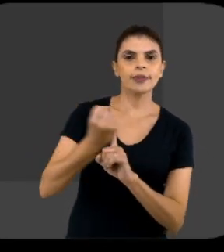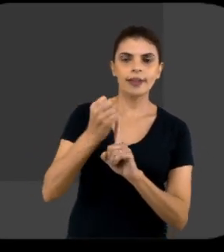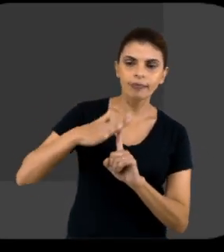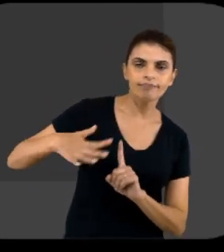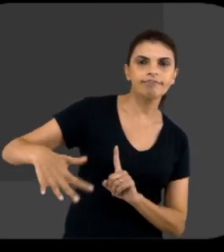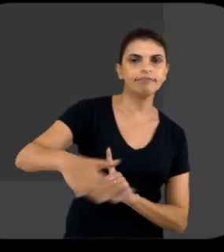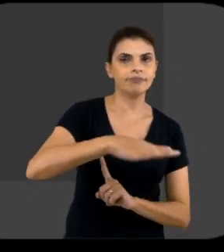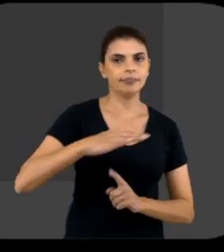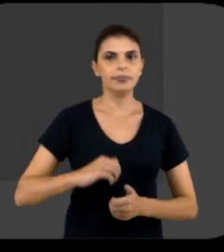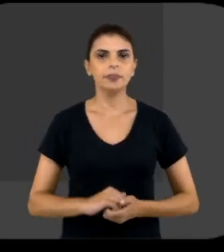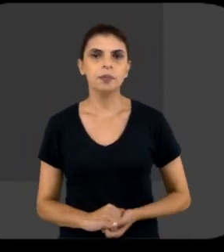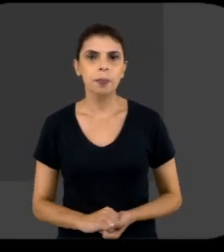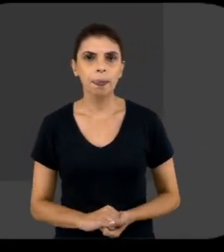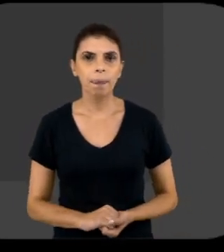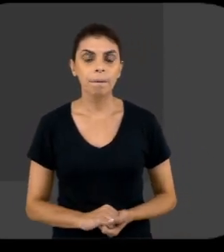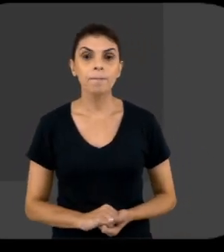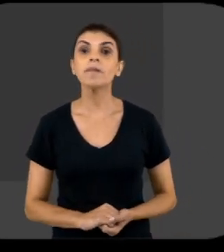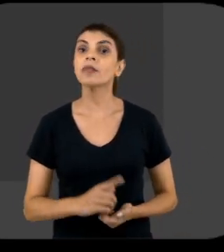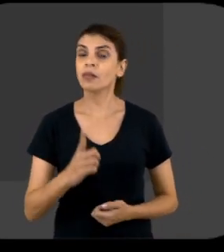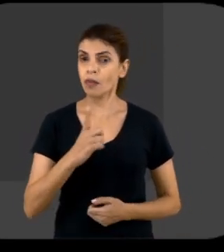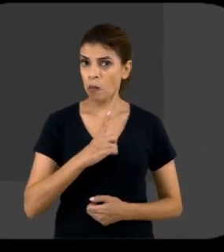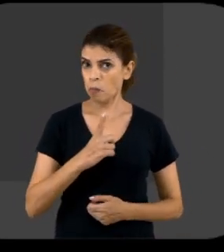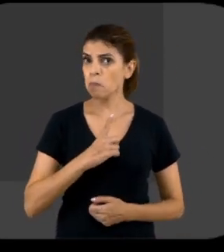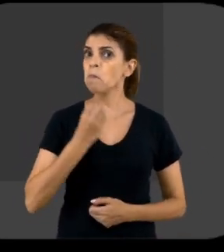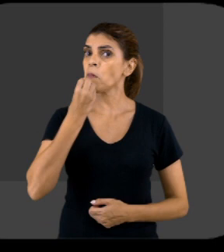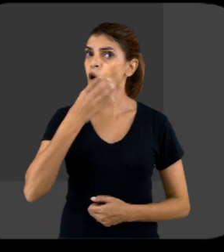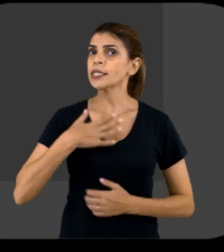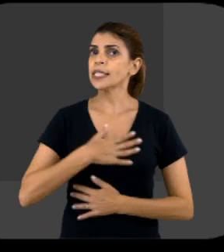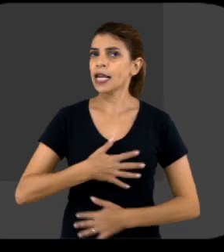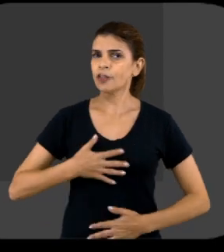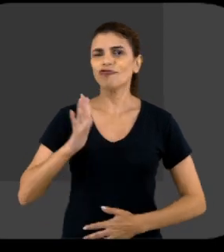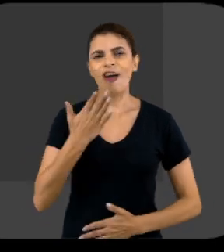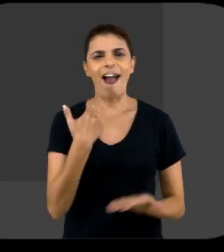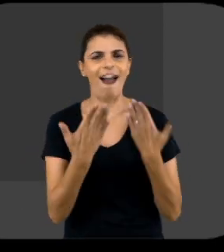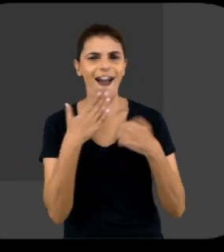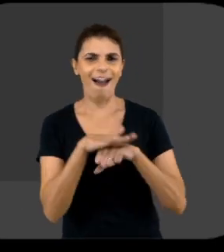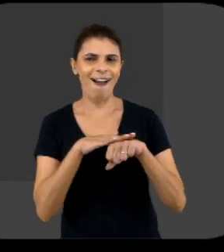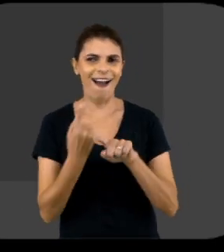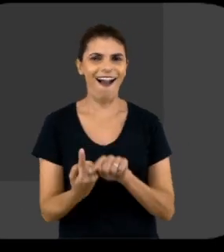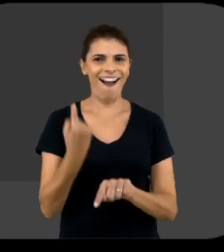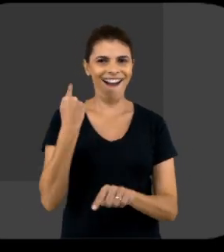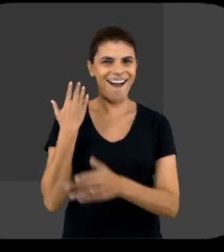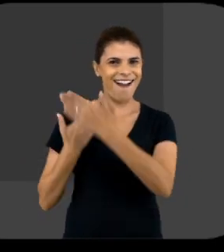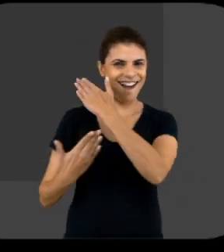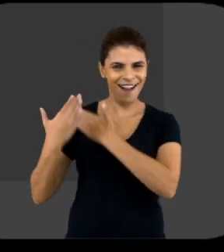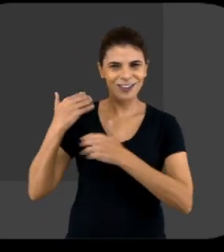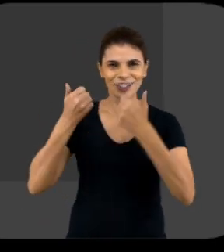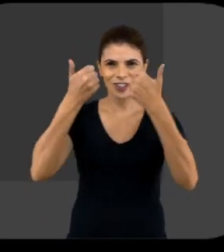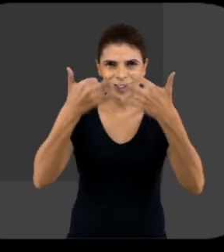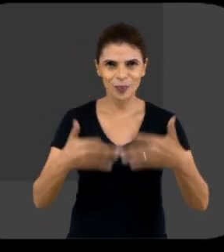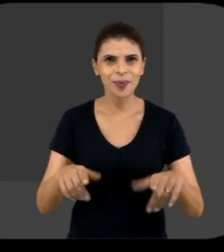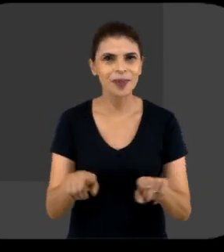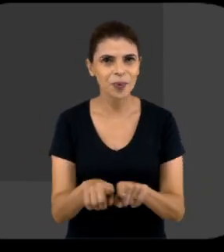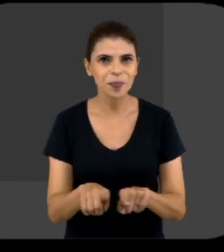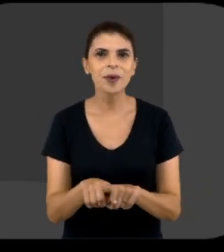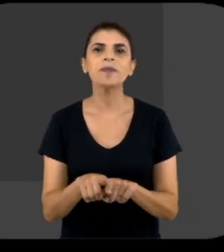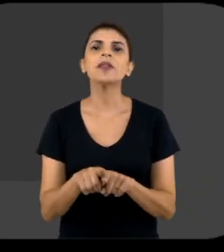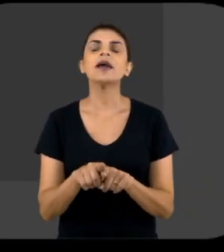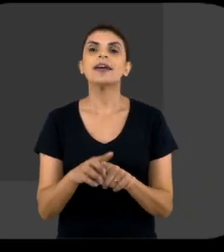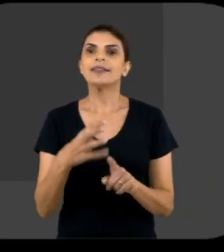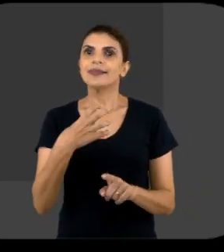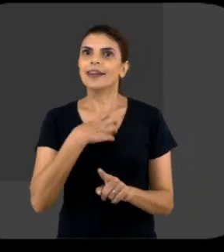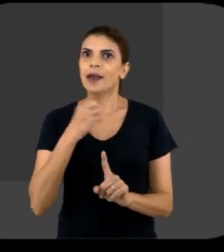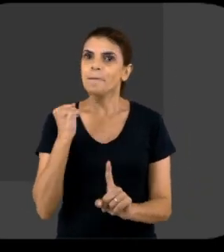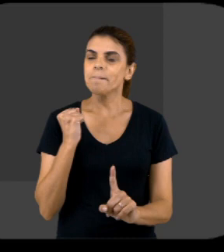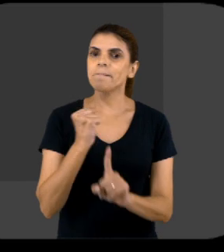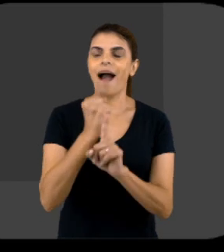paciente. Um alto grau de satisfação, que a gente já conversou bastante sobre isso, e isso tudo